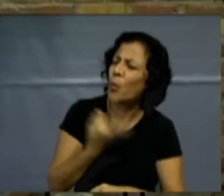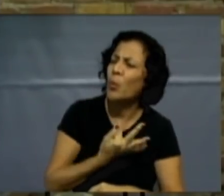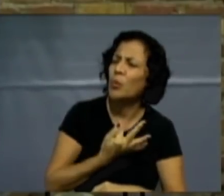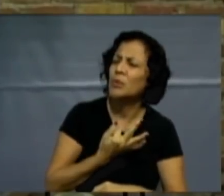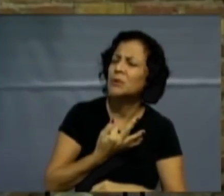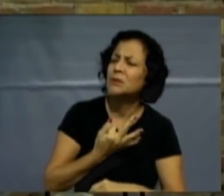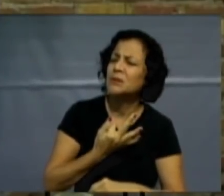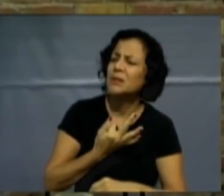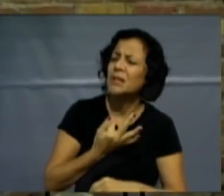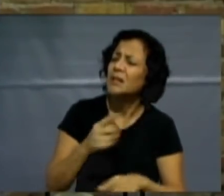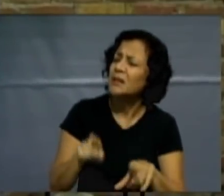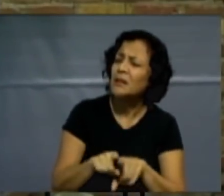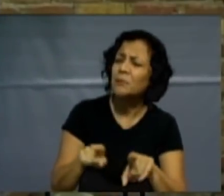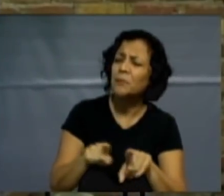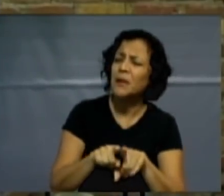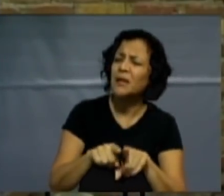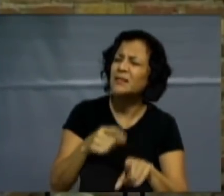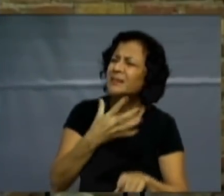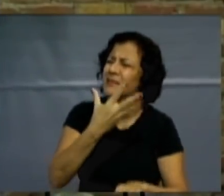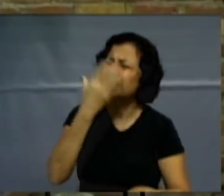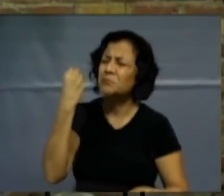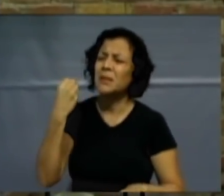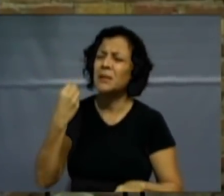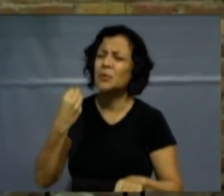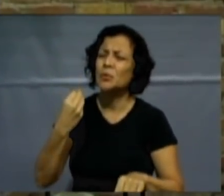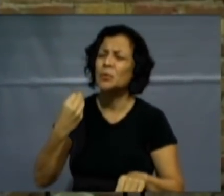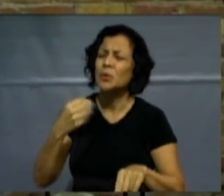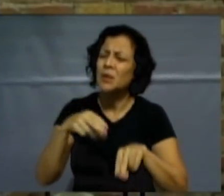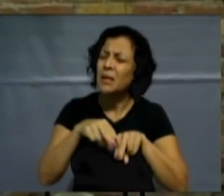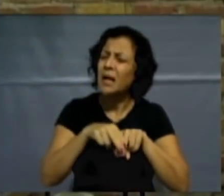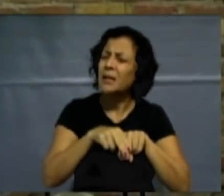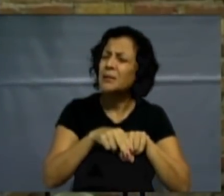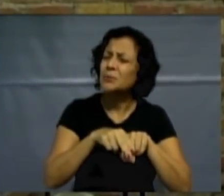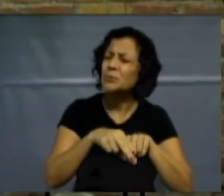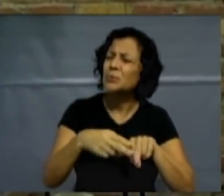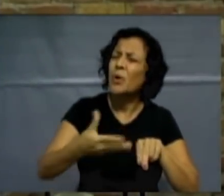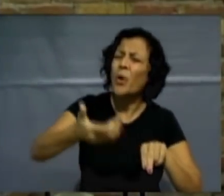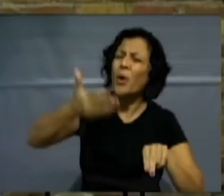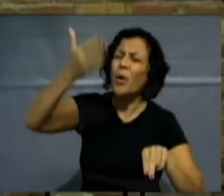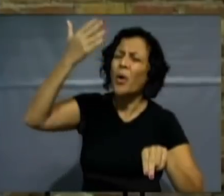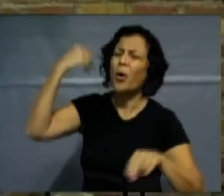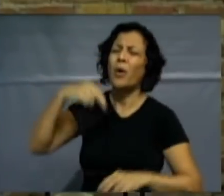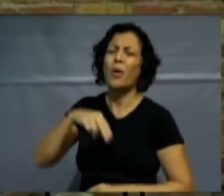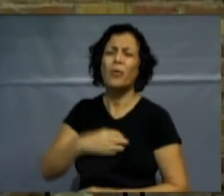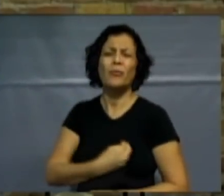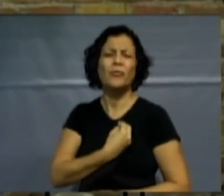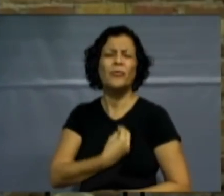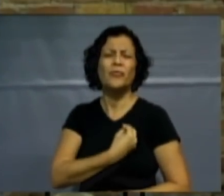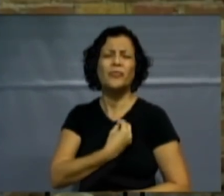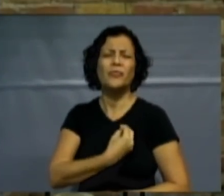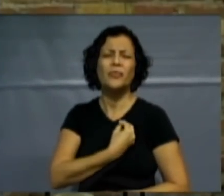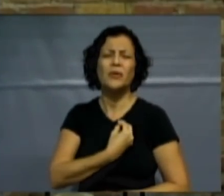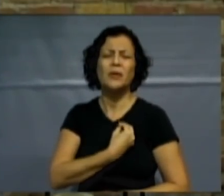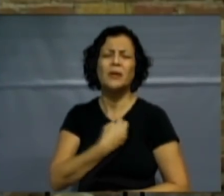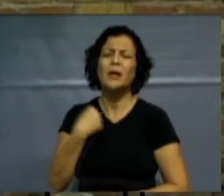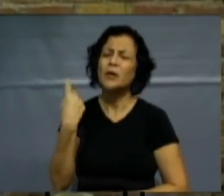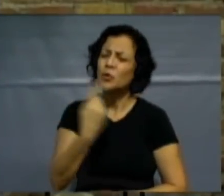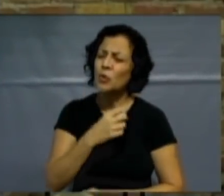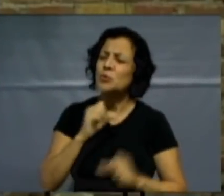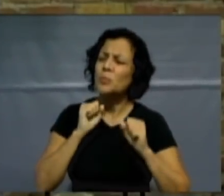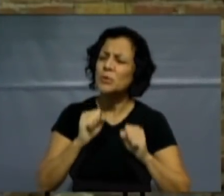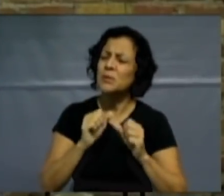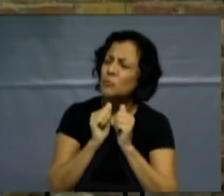reencarnações passadas, para que possamos, Senhor, junto a Ti, construir o reino dos